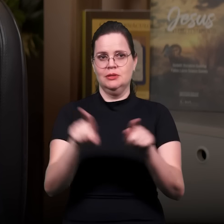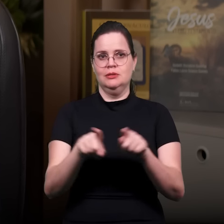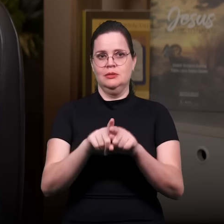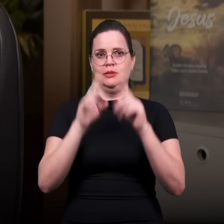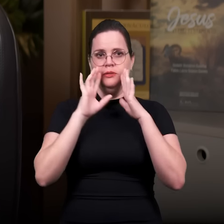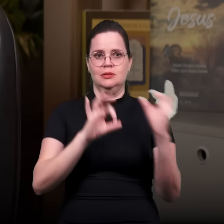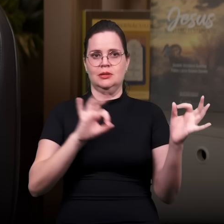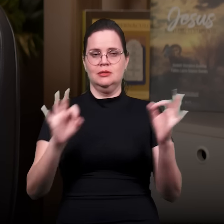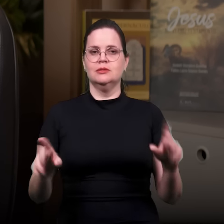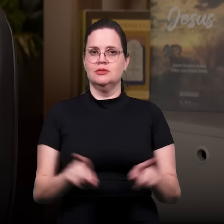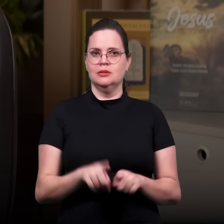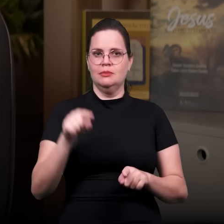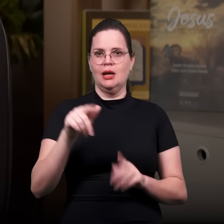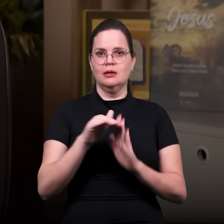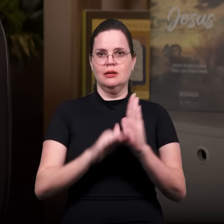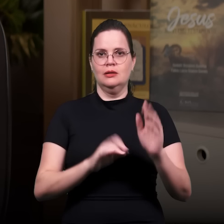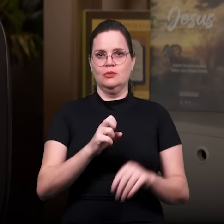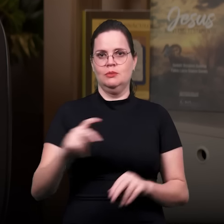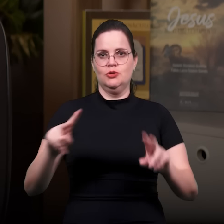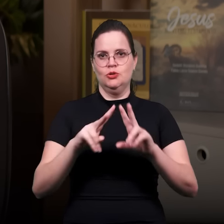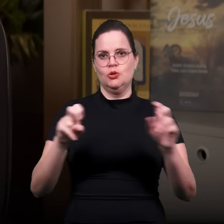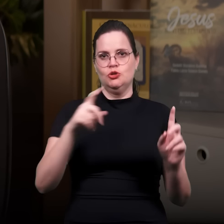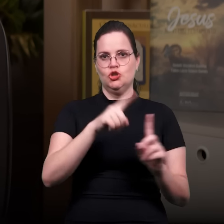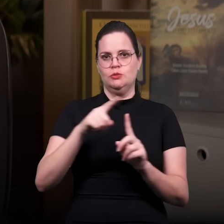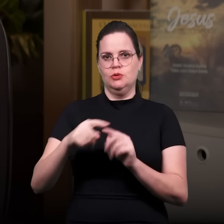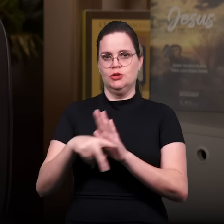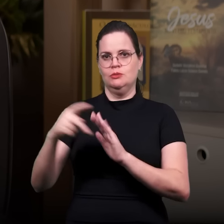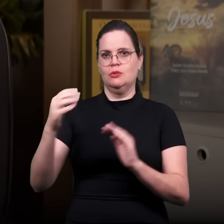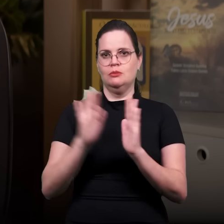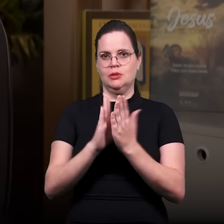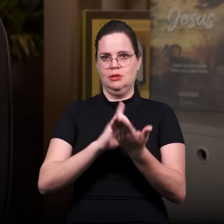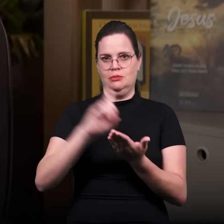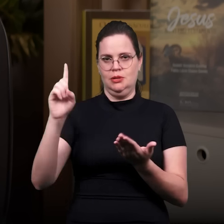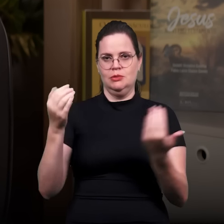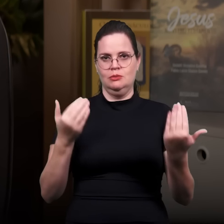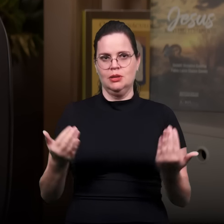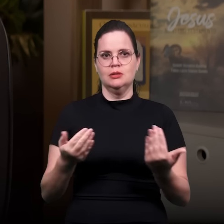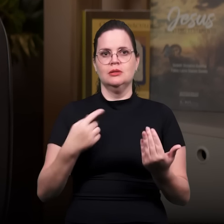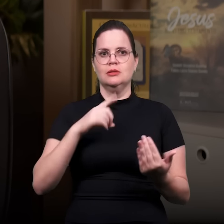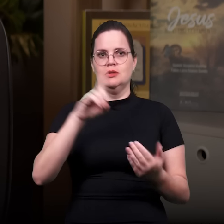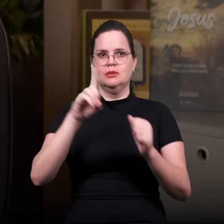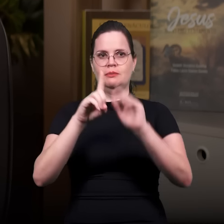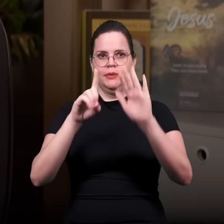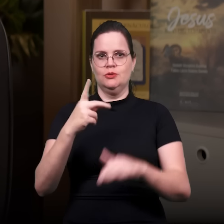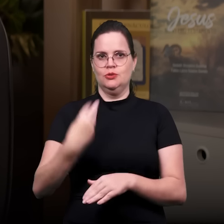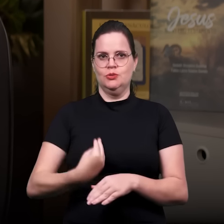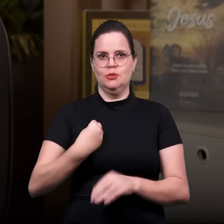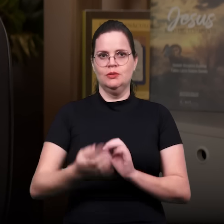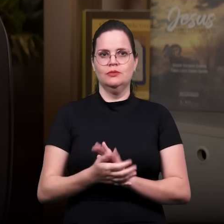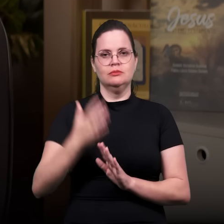nos acompanhando em mais este episódio do programa Tipologias Bíblicas, nós desejamos que Deus abençoe a sua vida